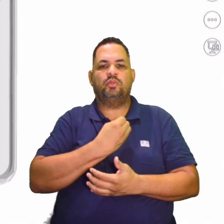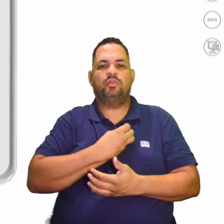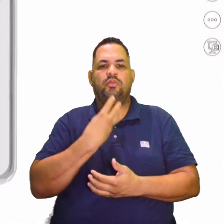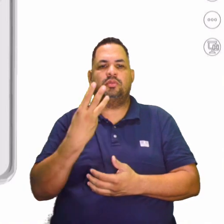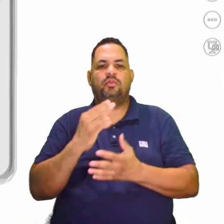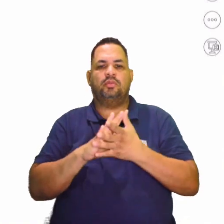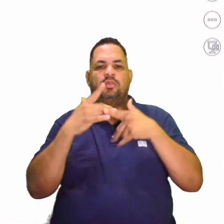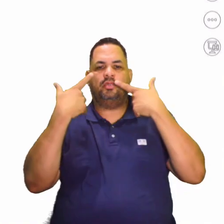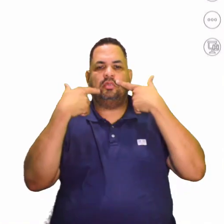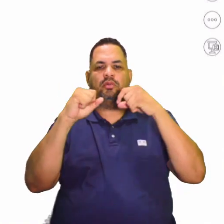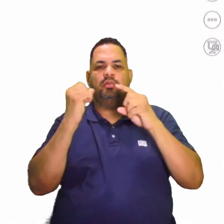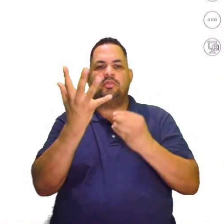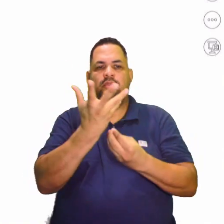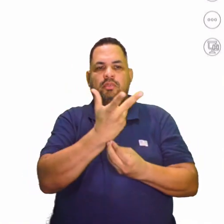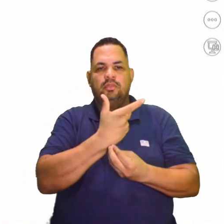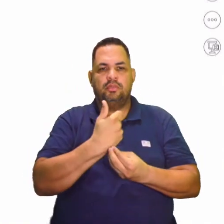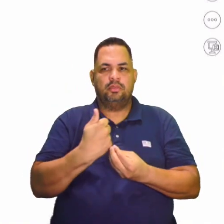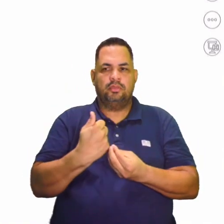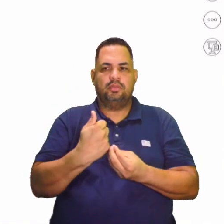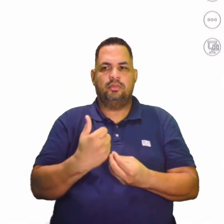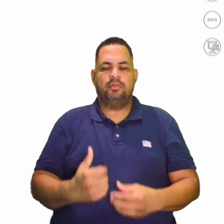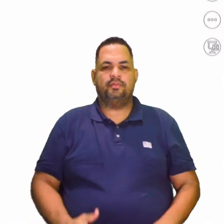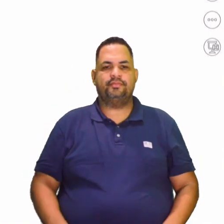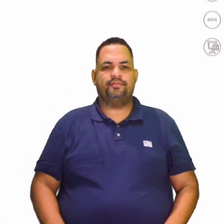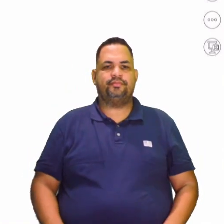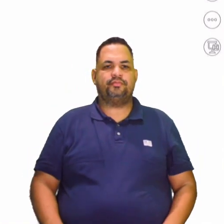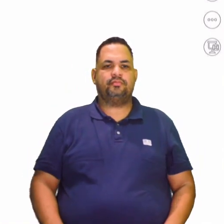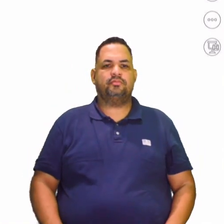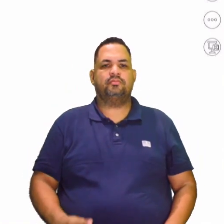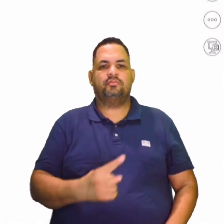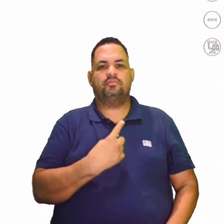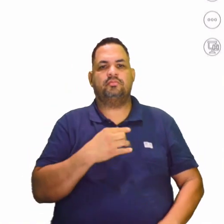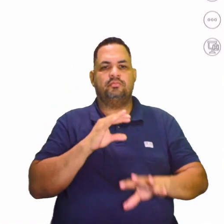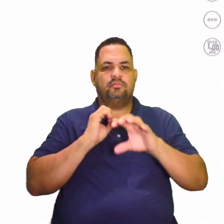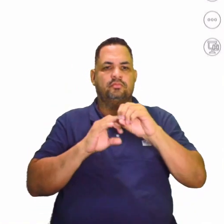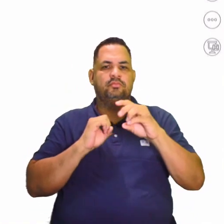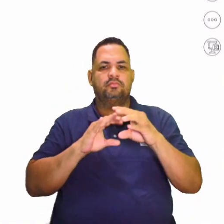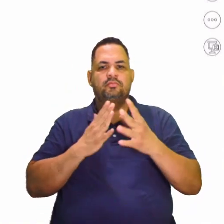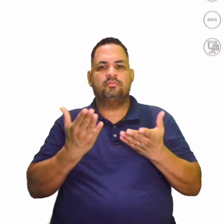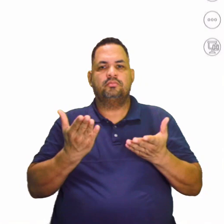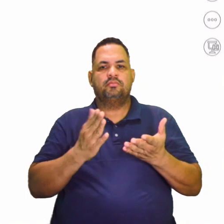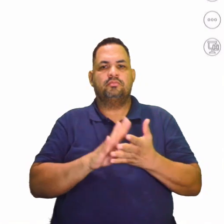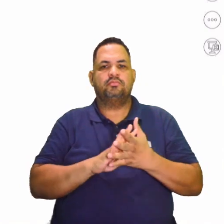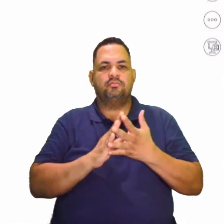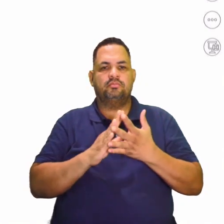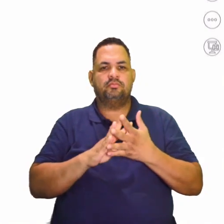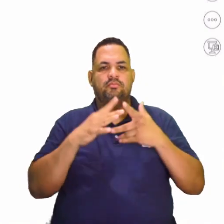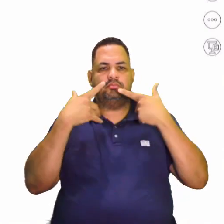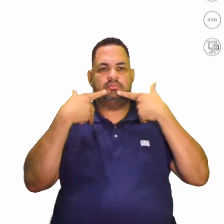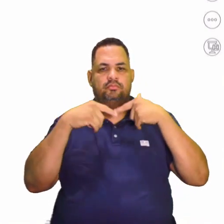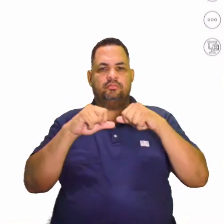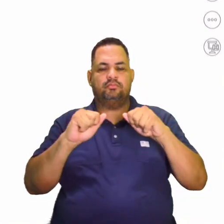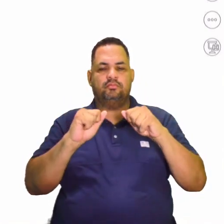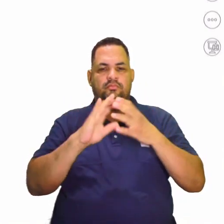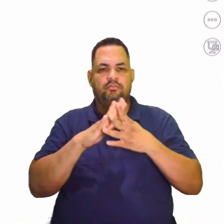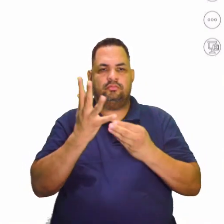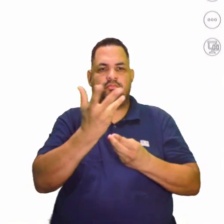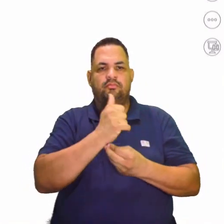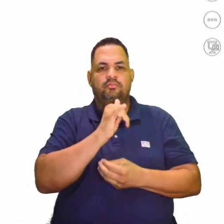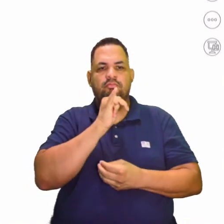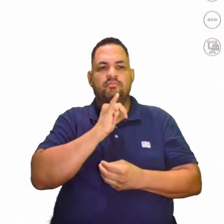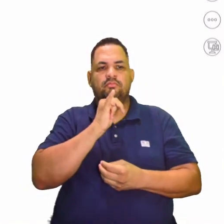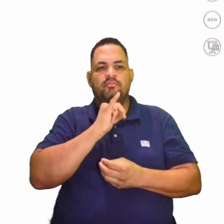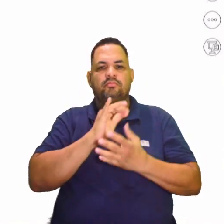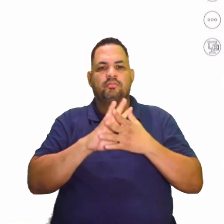linguagens artísticas. Nós abordamos nas artes, né, nas linguagens artísticas, como, por